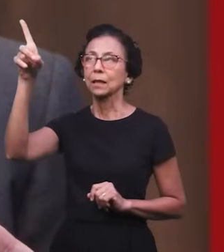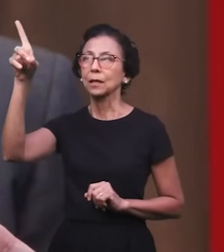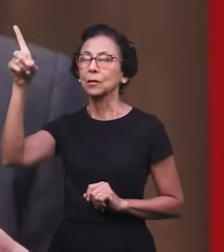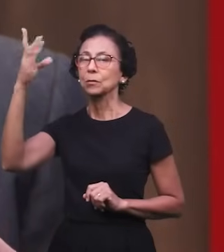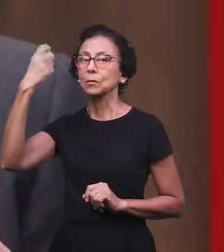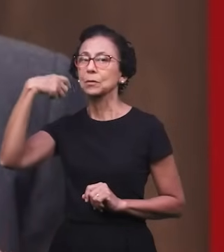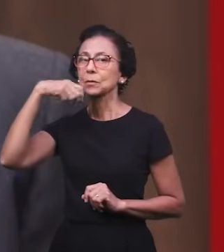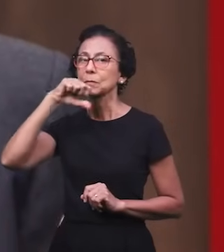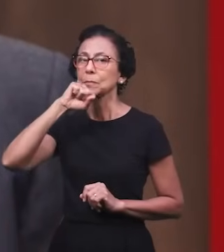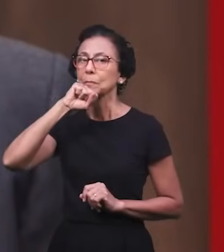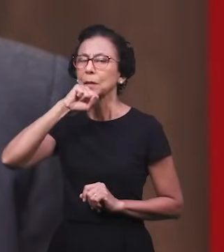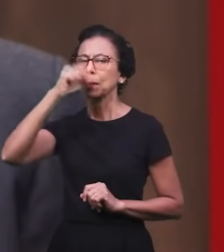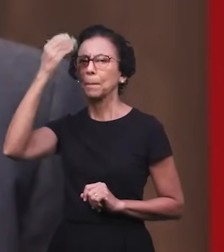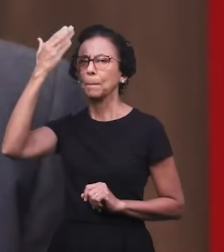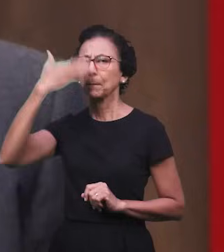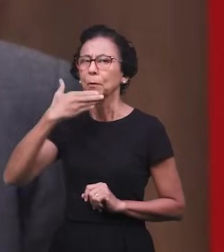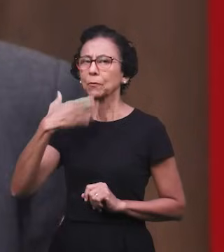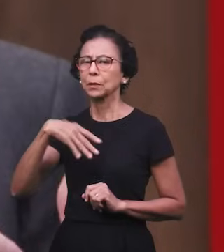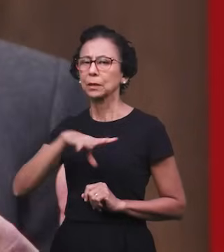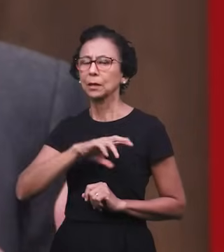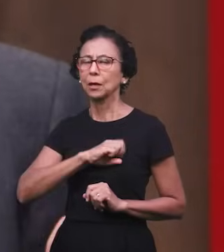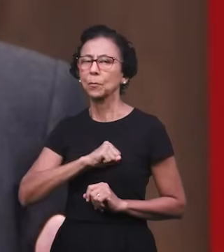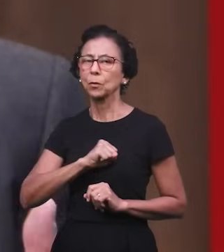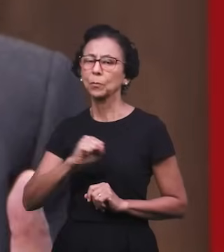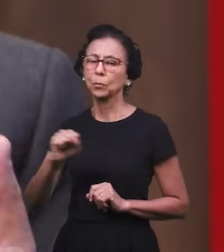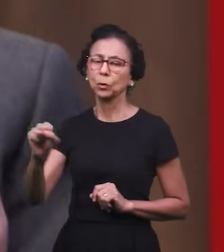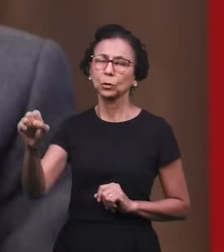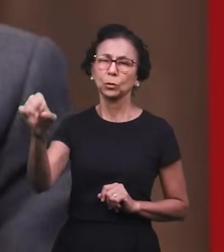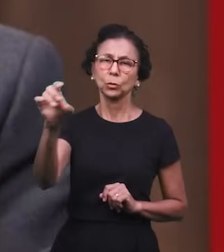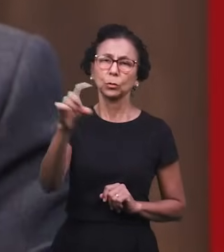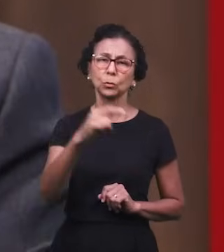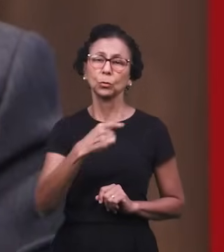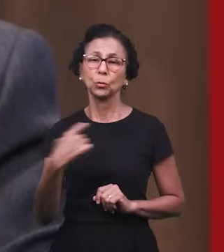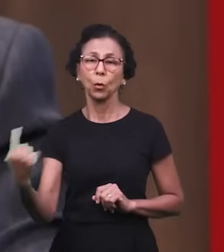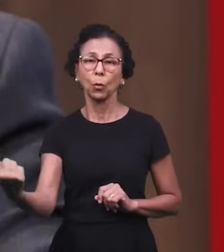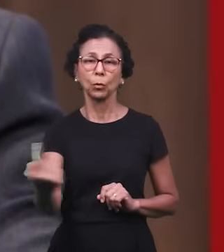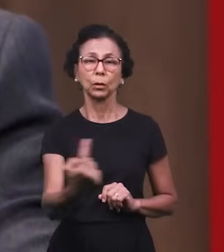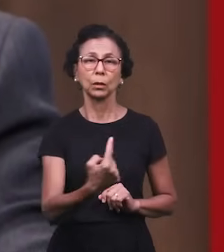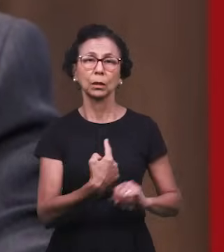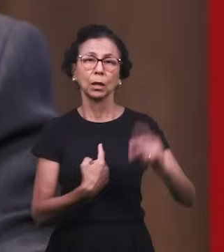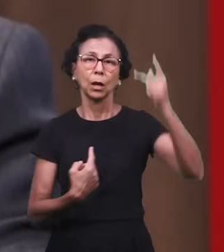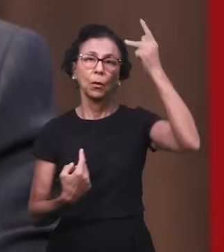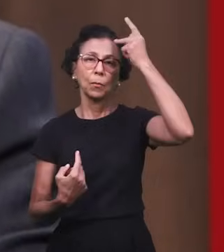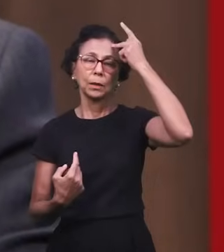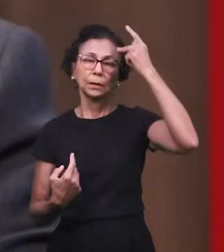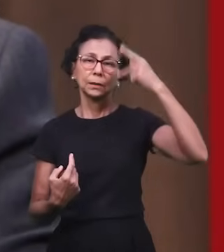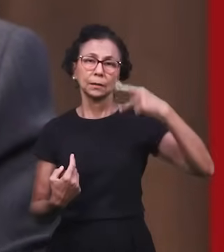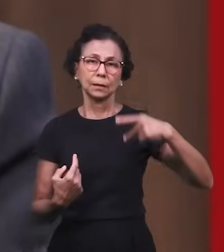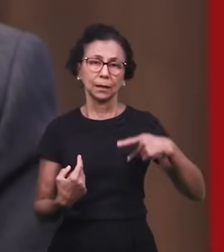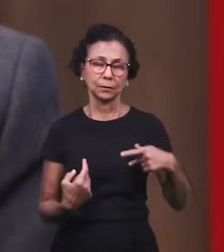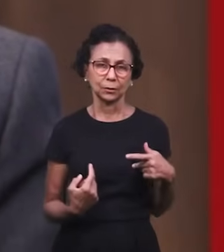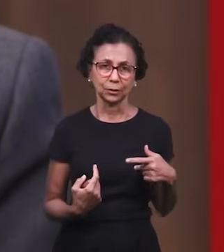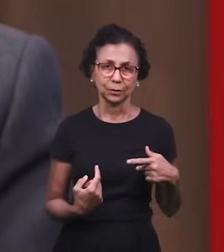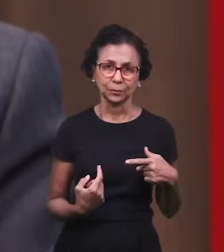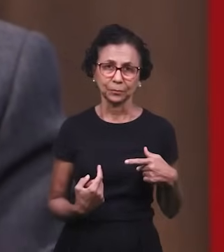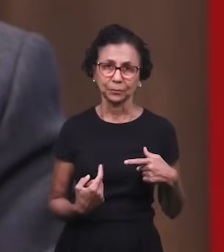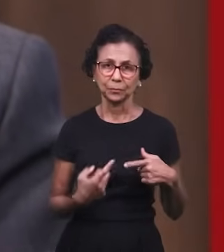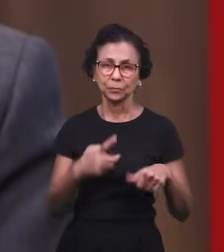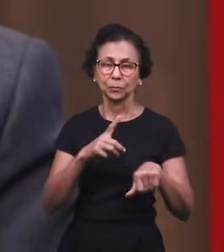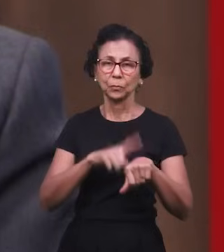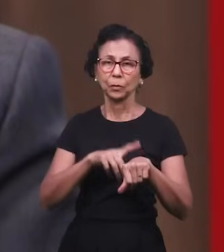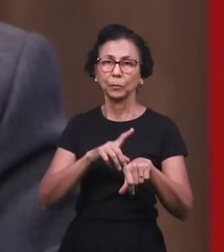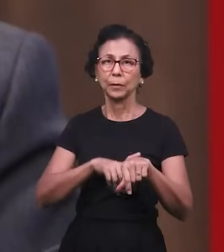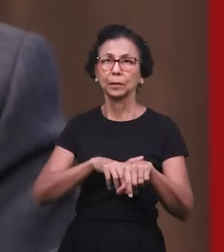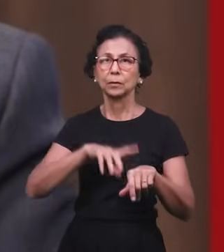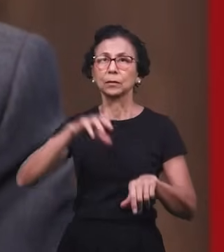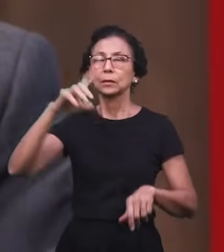Verbo, como diz a palavra de Deus, o Verbo que se fez carne e habitou entre nós. Então,